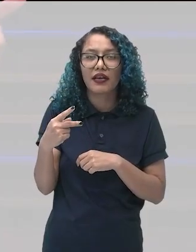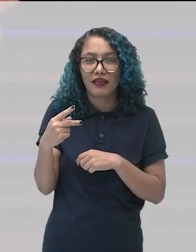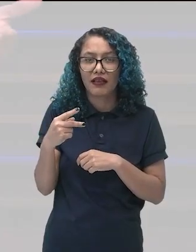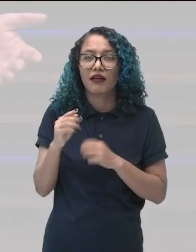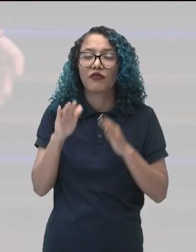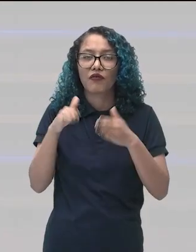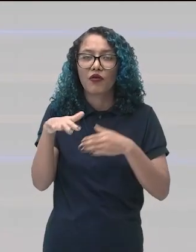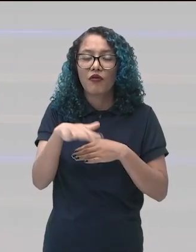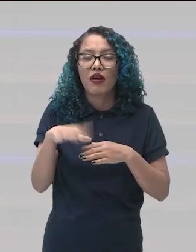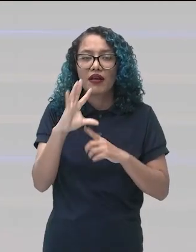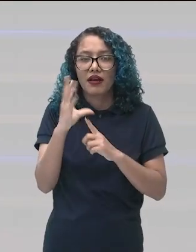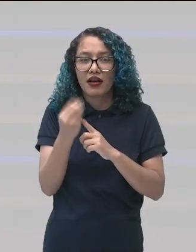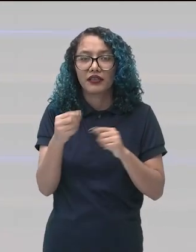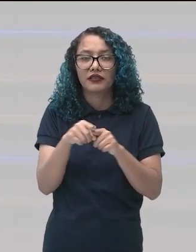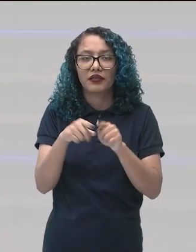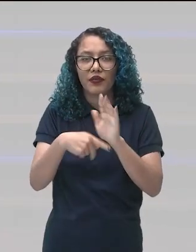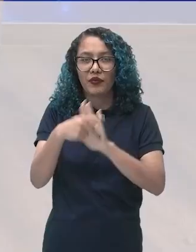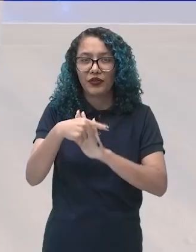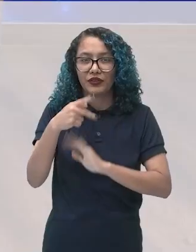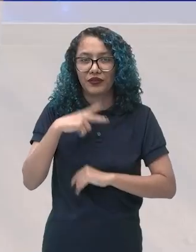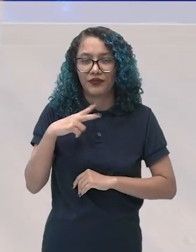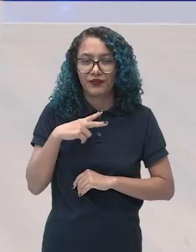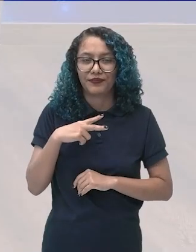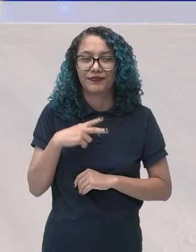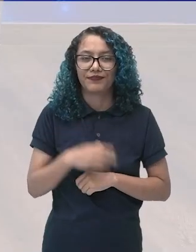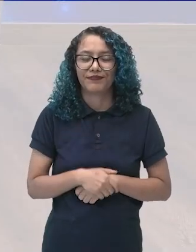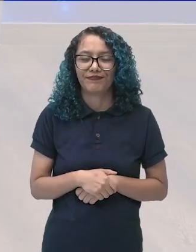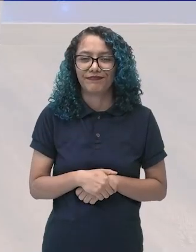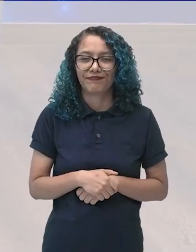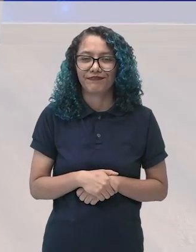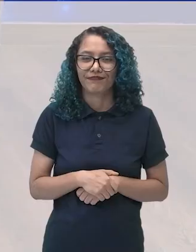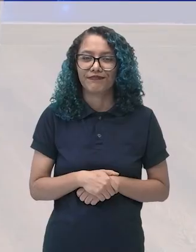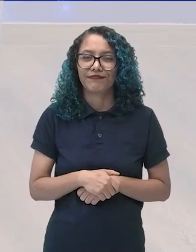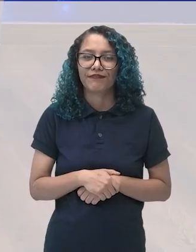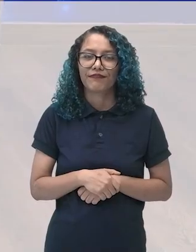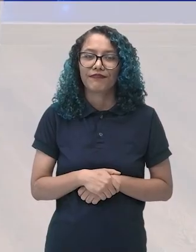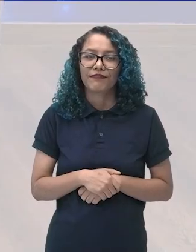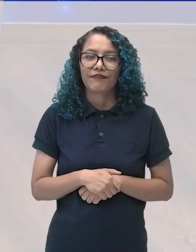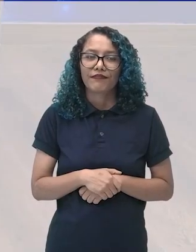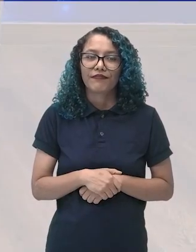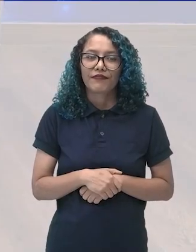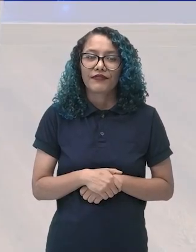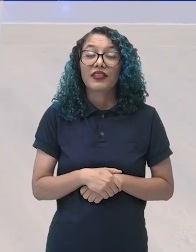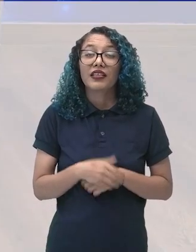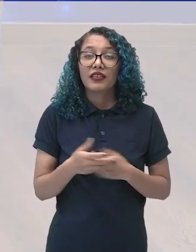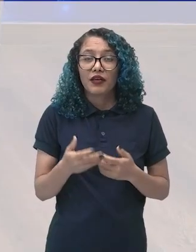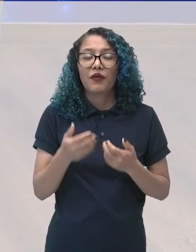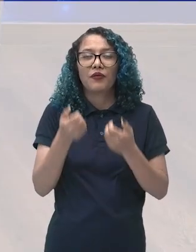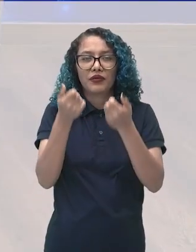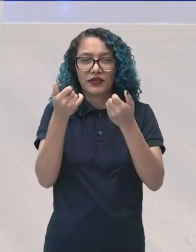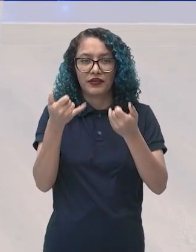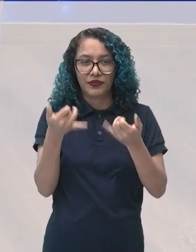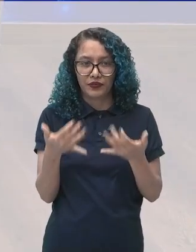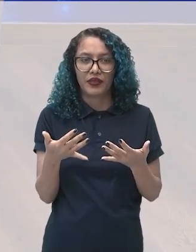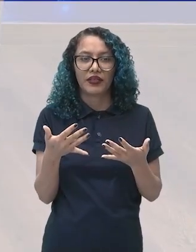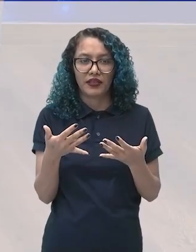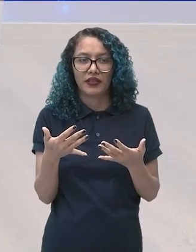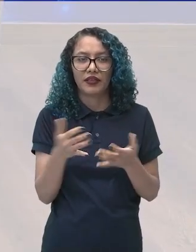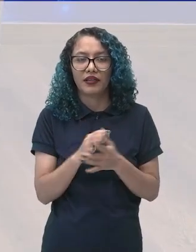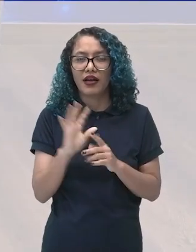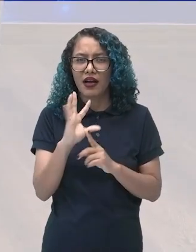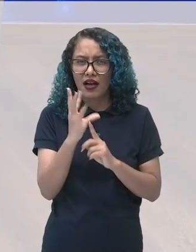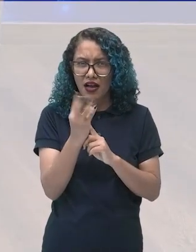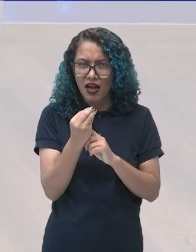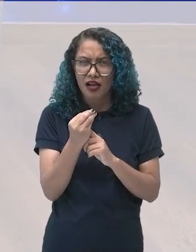artes e os seus projetos pessoais. Nanda, conta para nós como a arte começou a